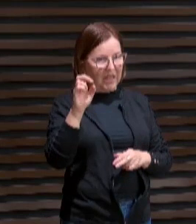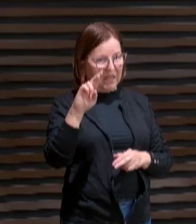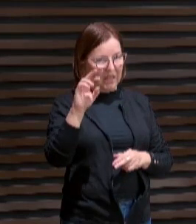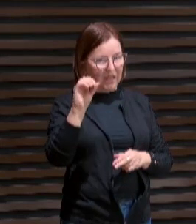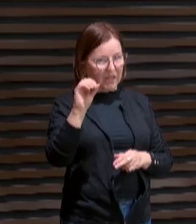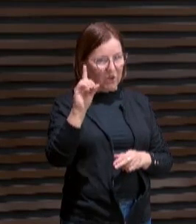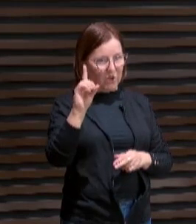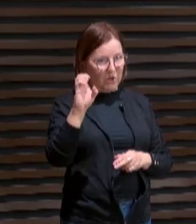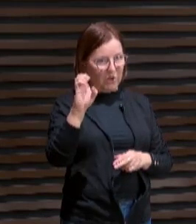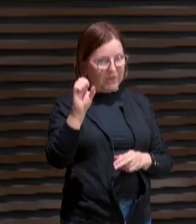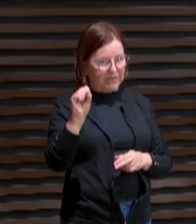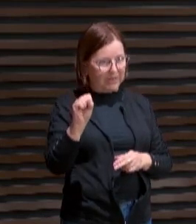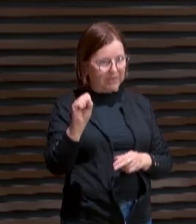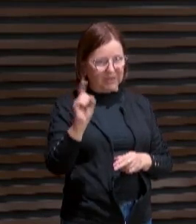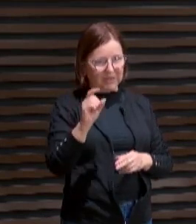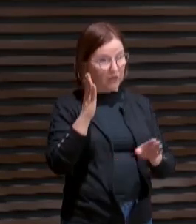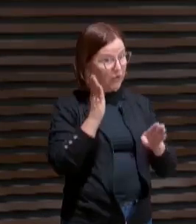era digno de morte.